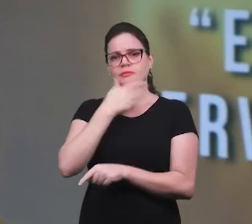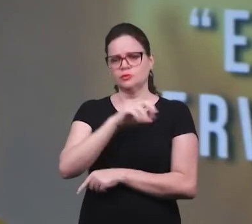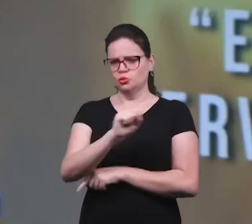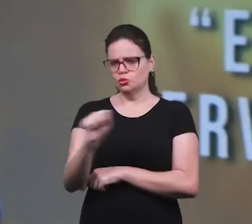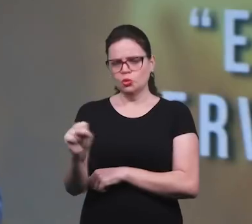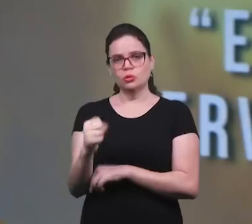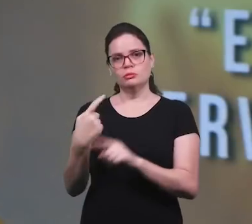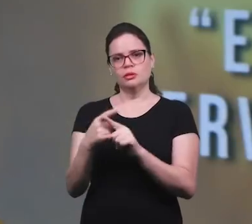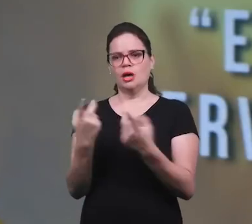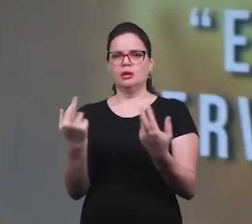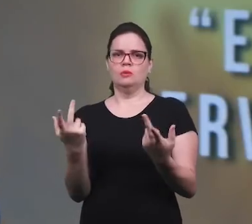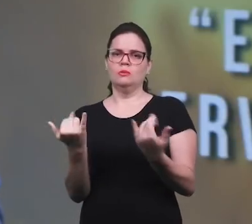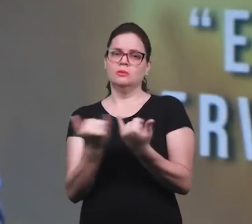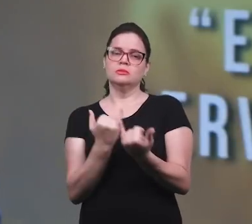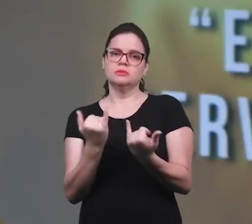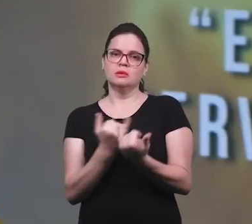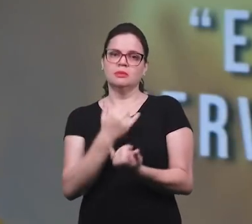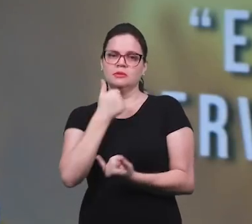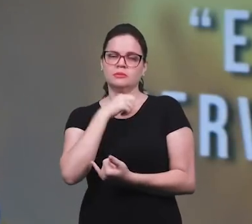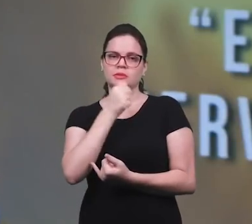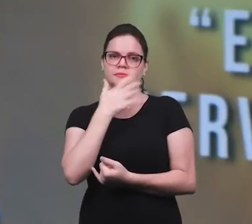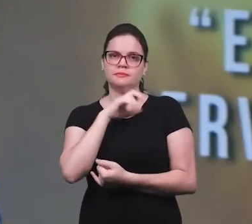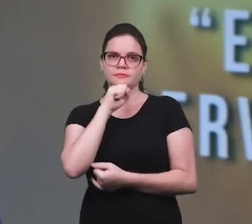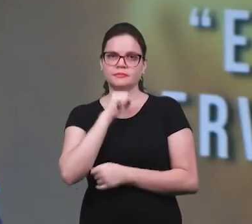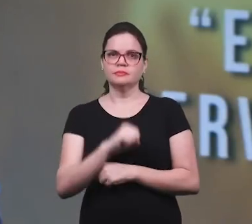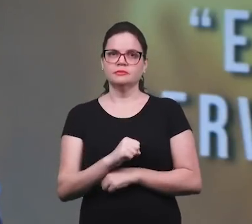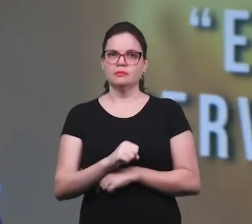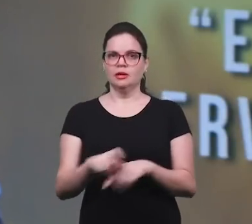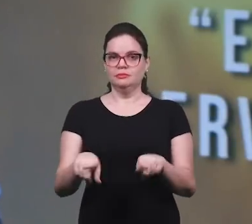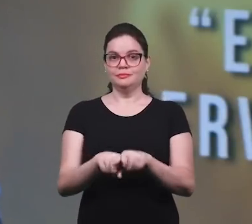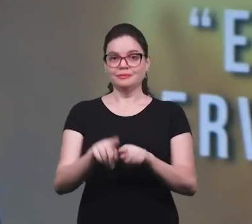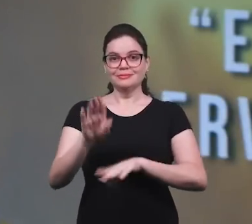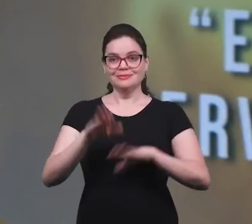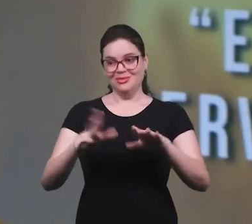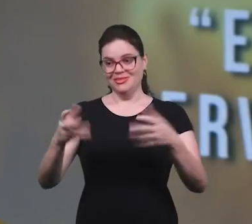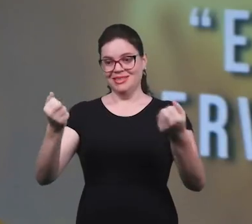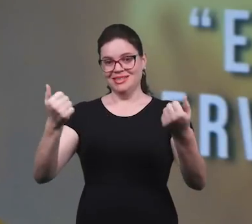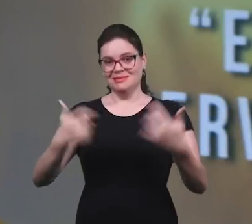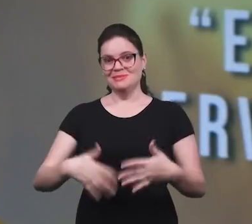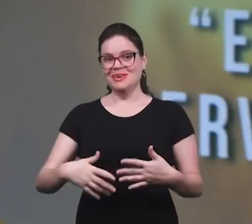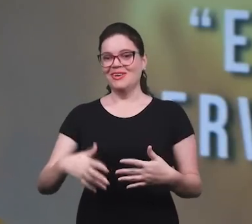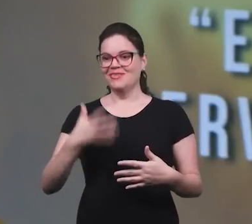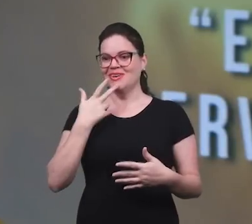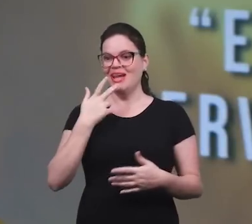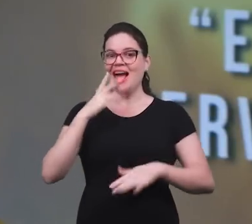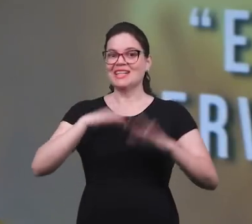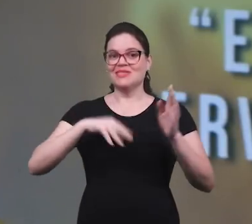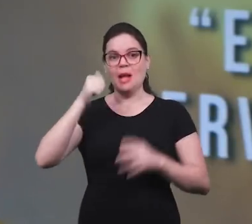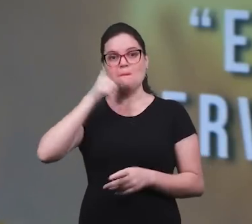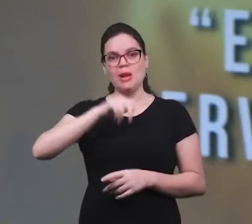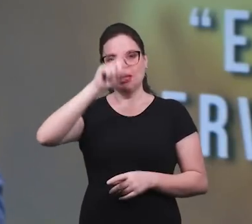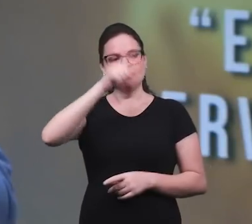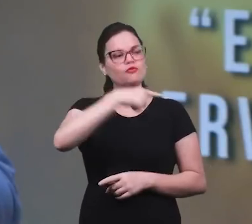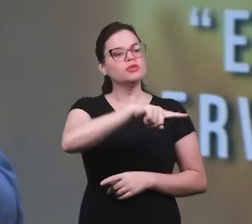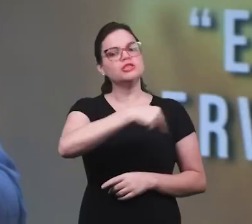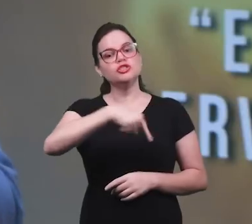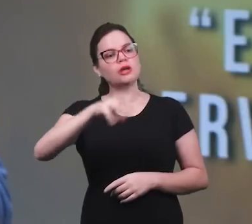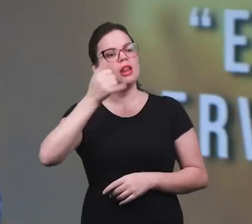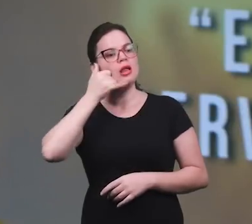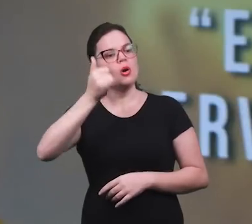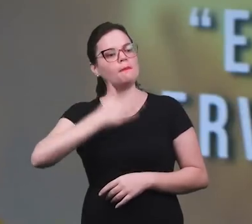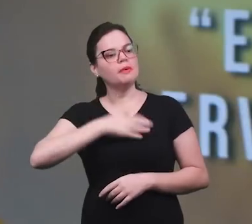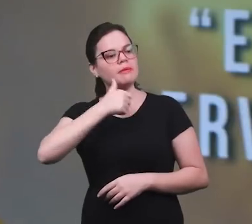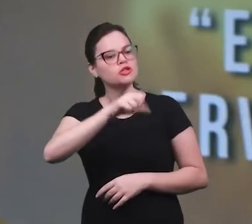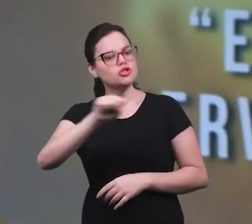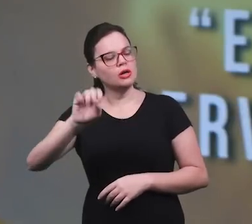né? E o senhor citou o caso aí que às vezes até nos lembra, né? Olha, você já ligou, né? Você já foi ver a